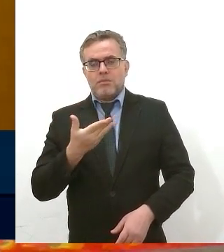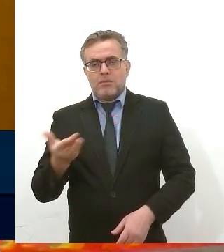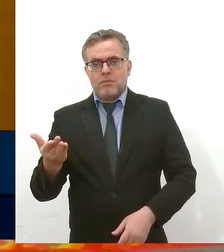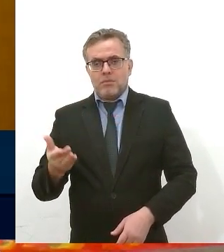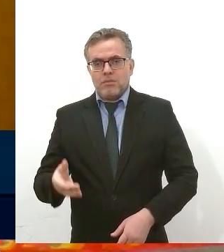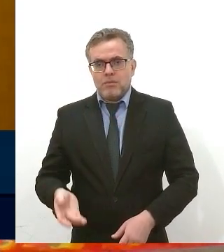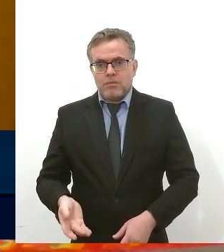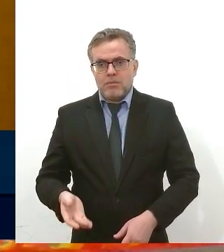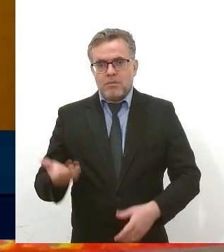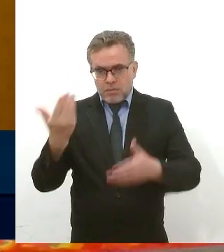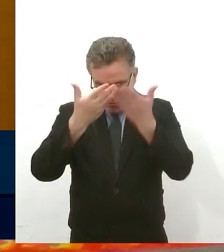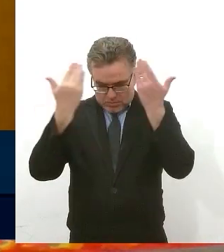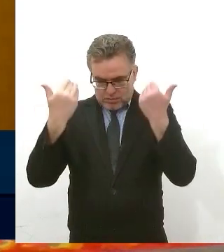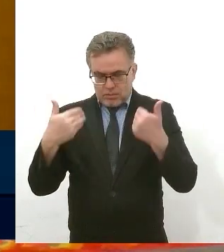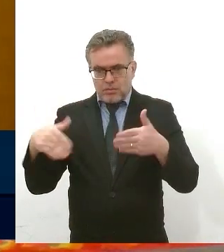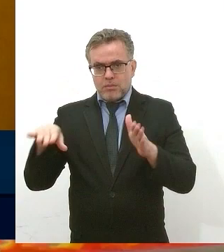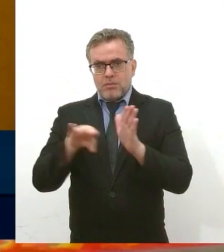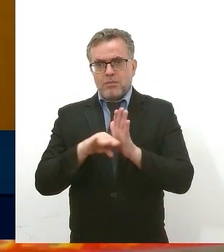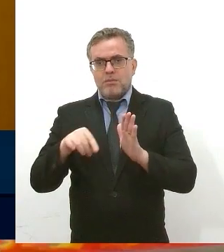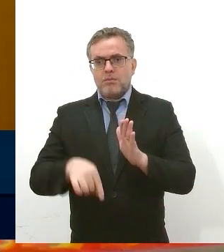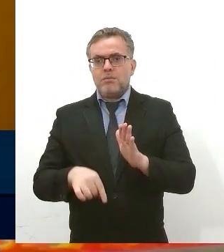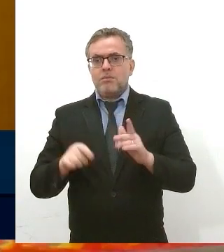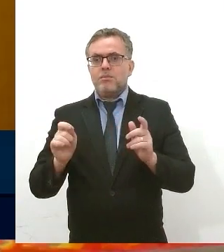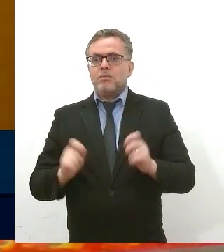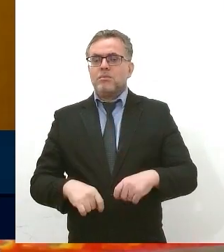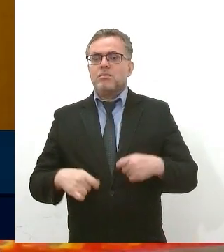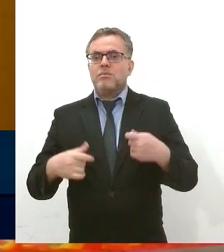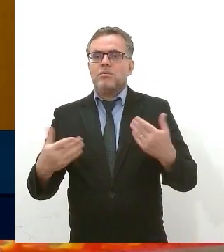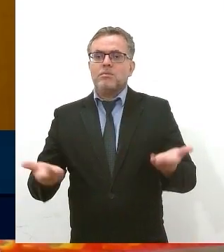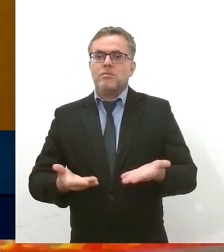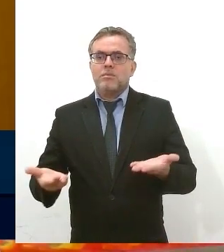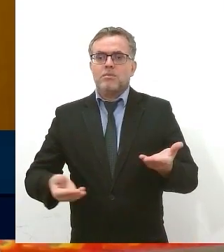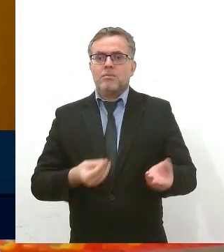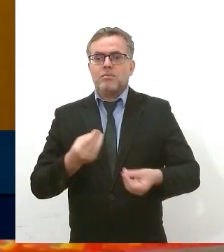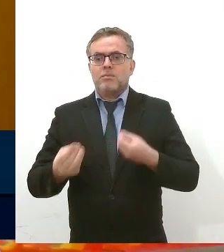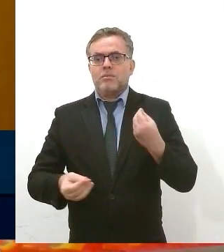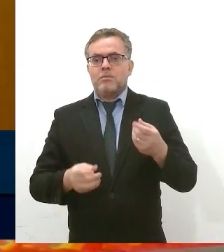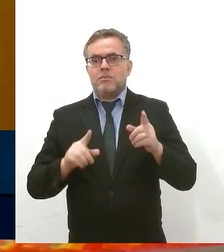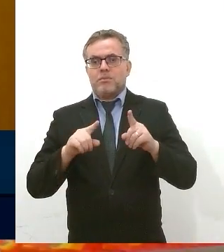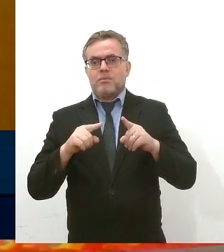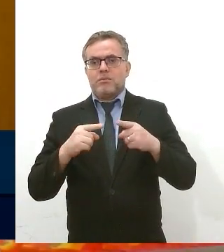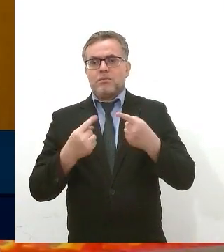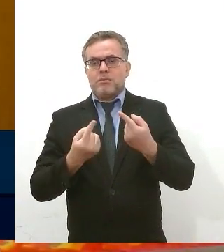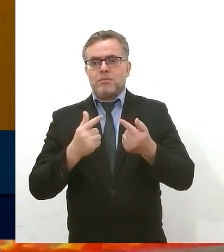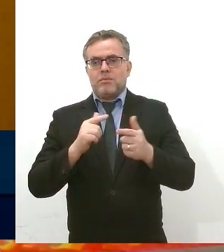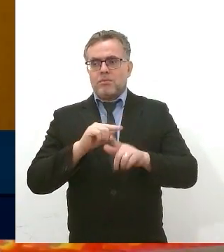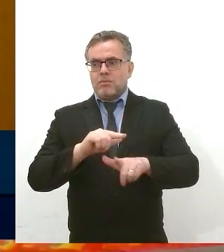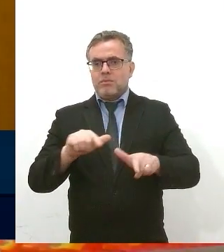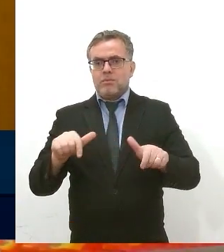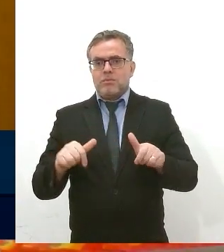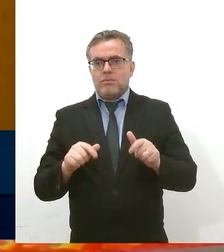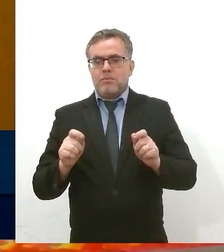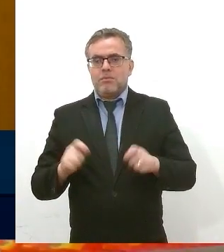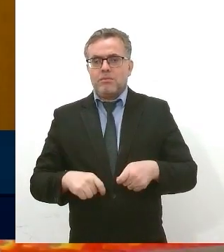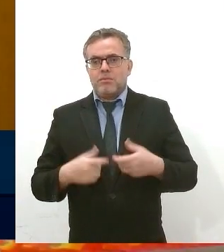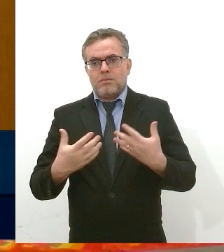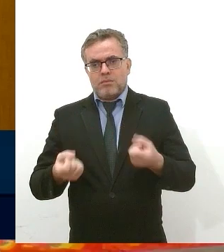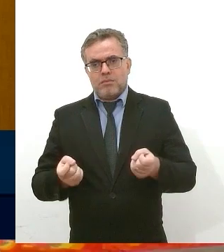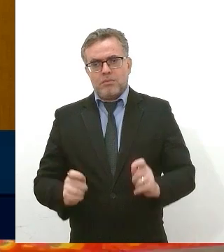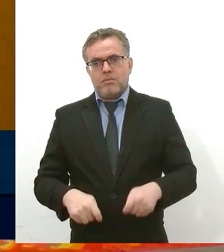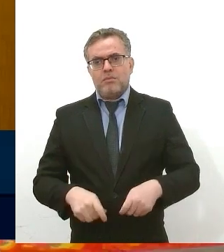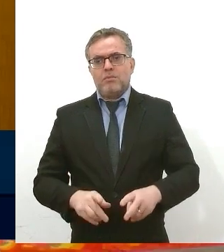chegar. Hoje, né, a sessão esvaziada, mas vamos lá, né, trazer aqui algumas